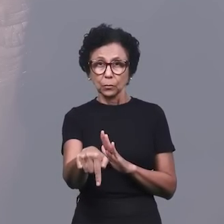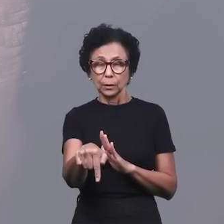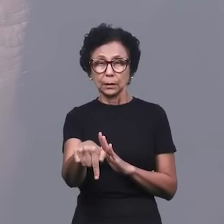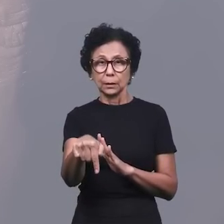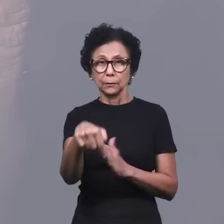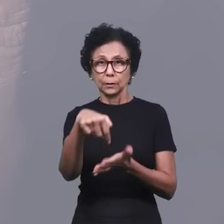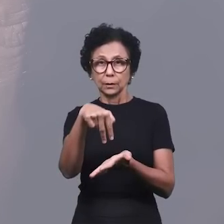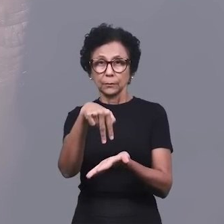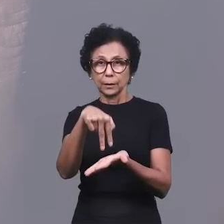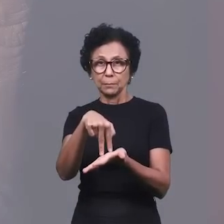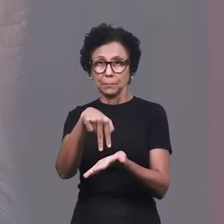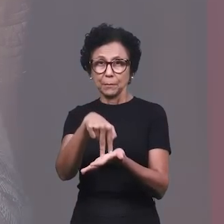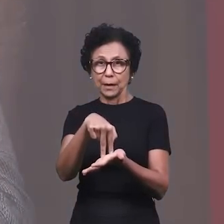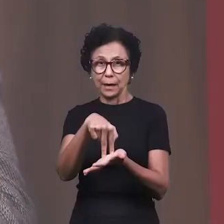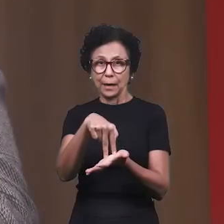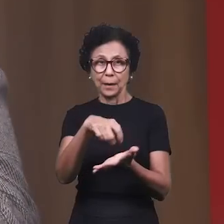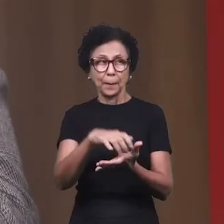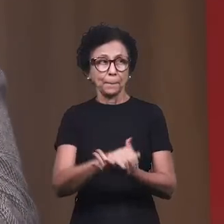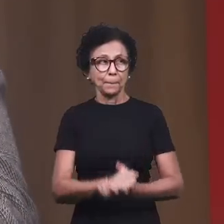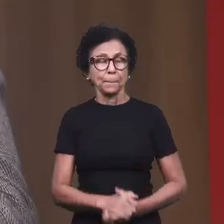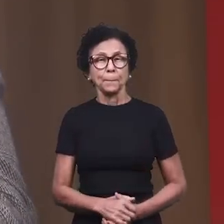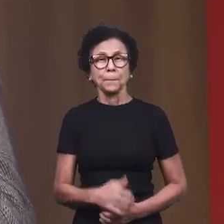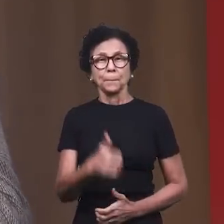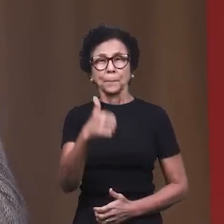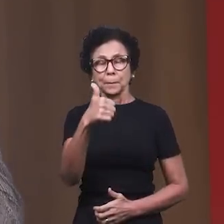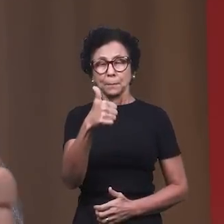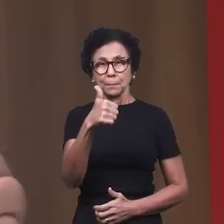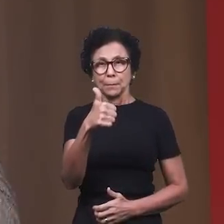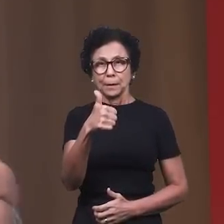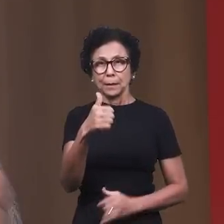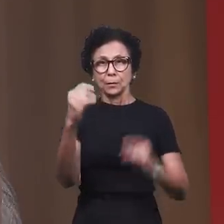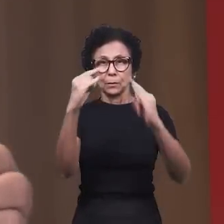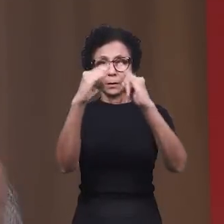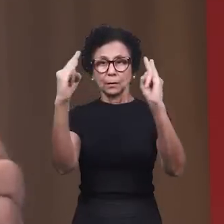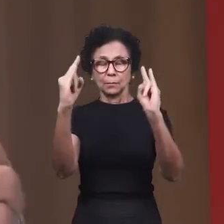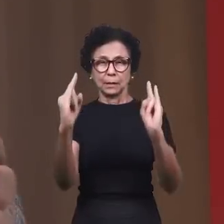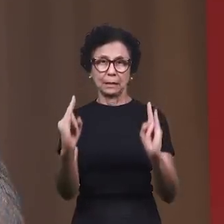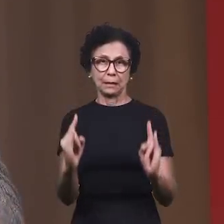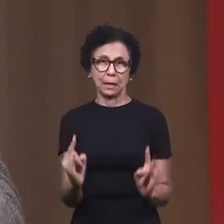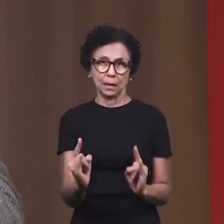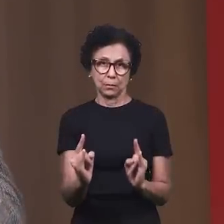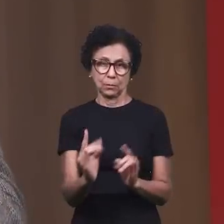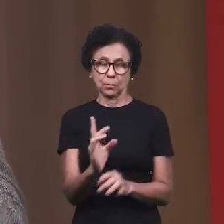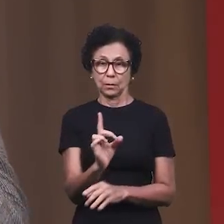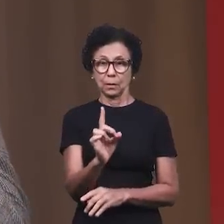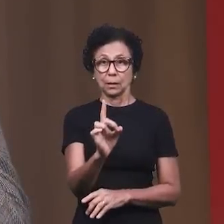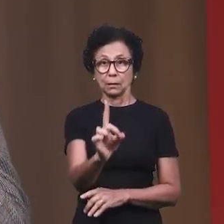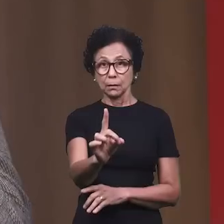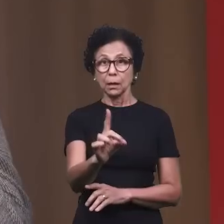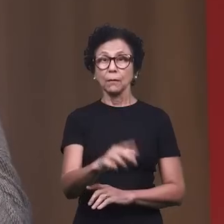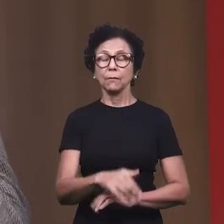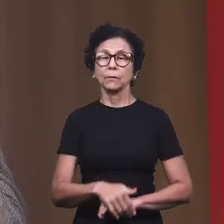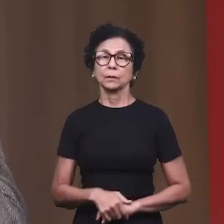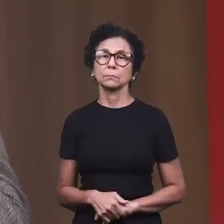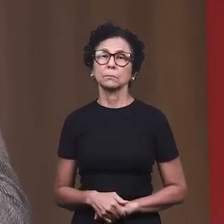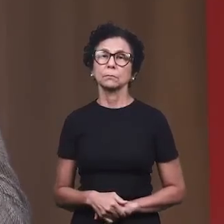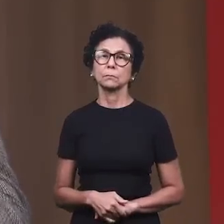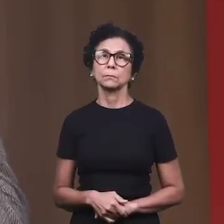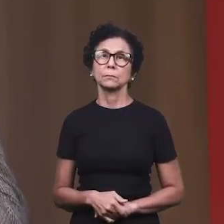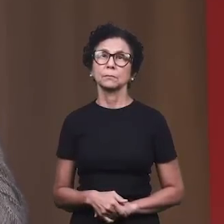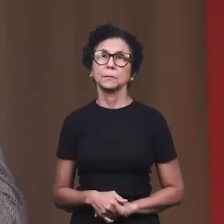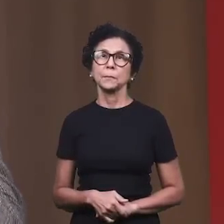primeiro tabernáculo. Então, esse era o caminho que encurtava o homem